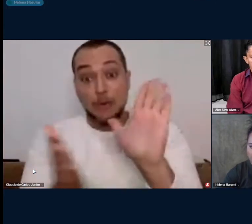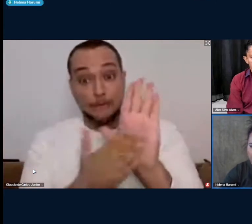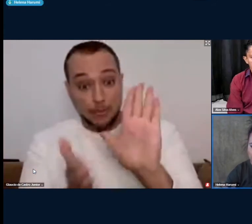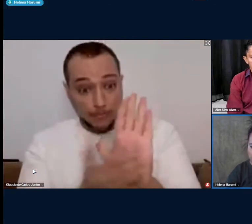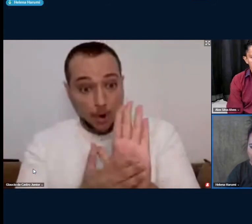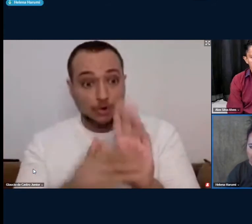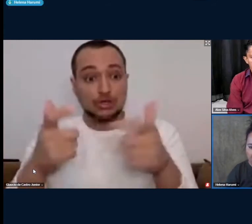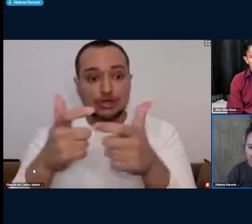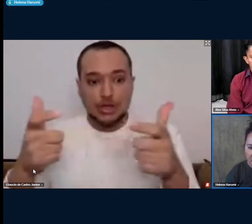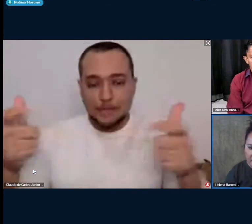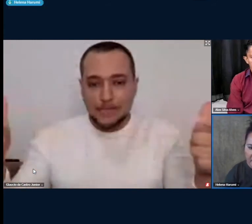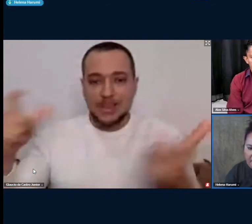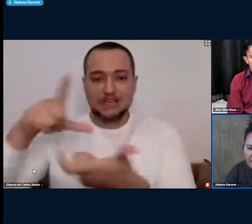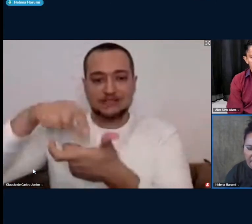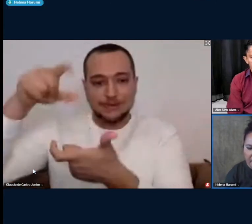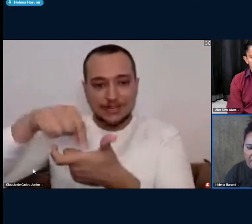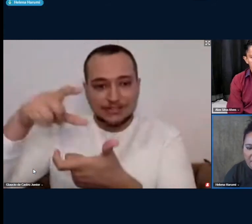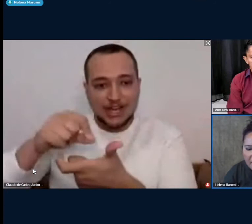E que vai